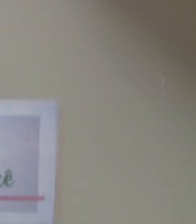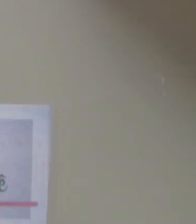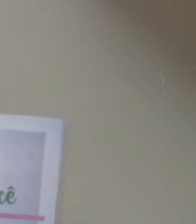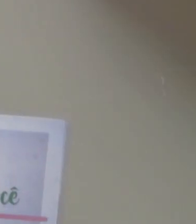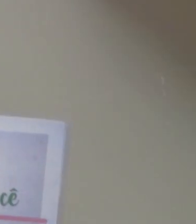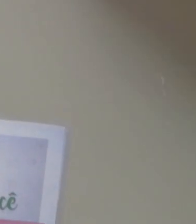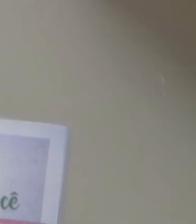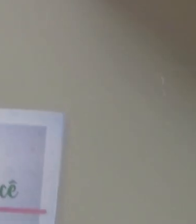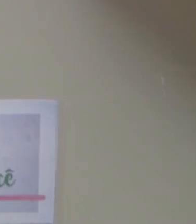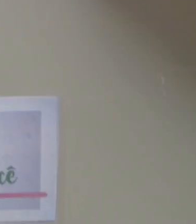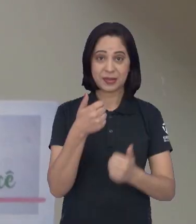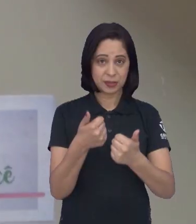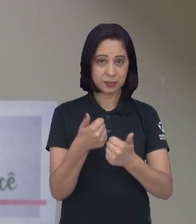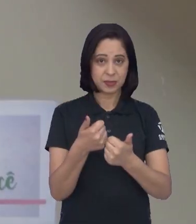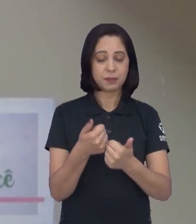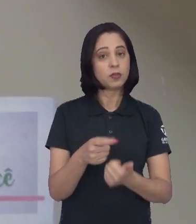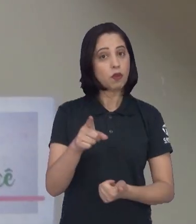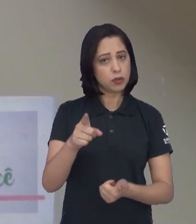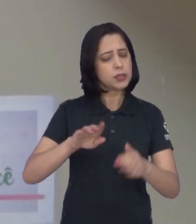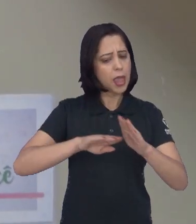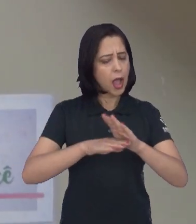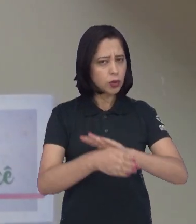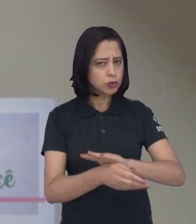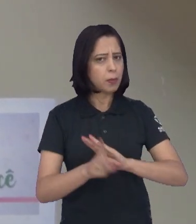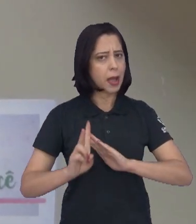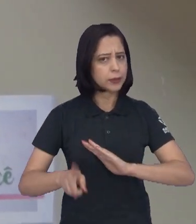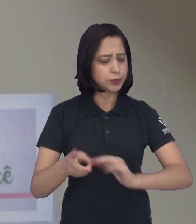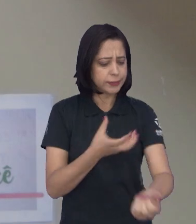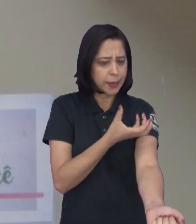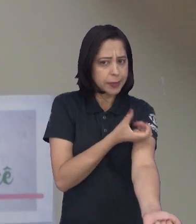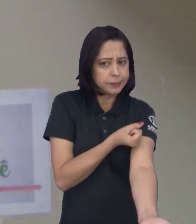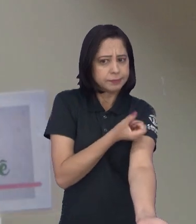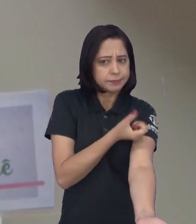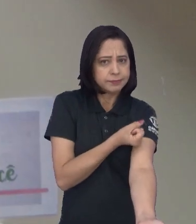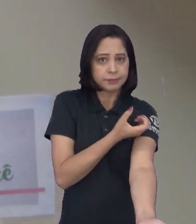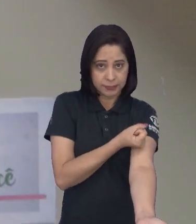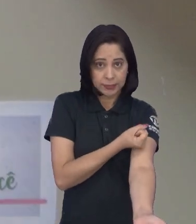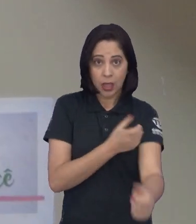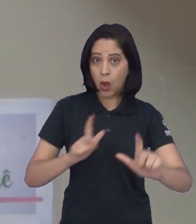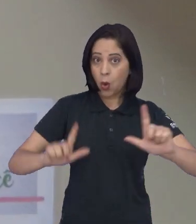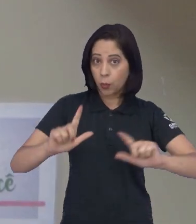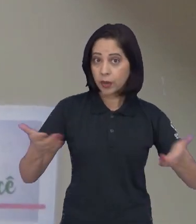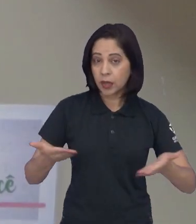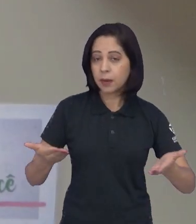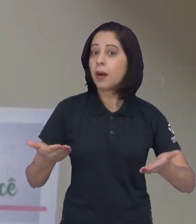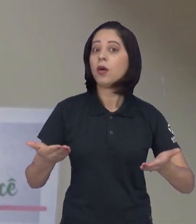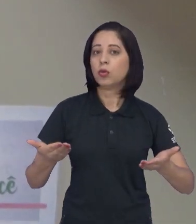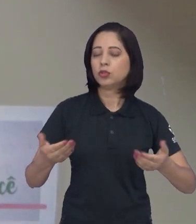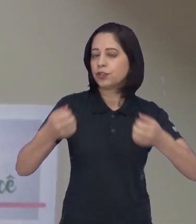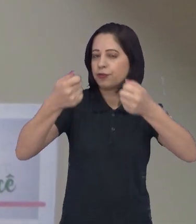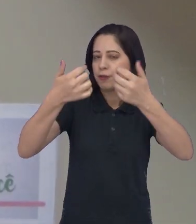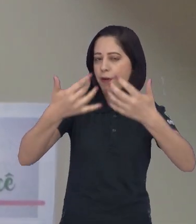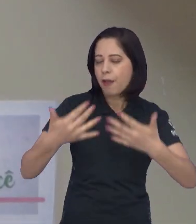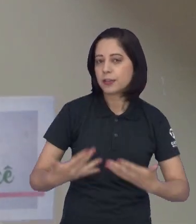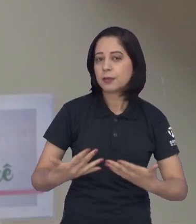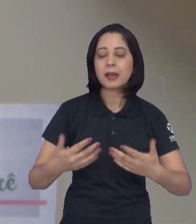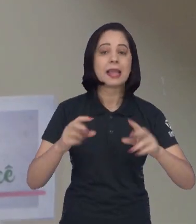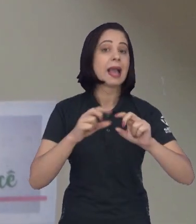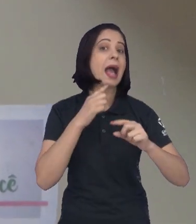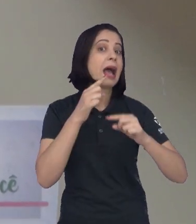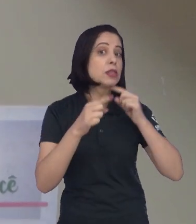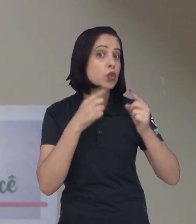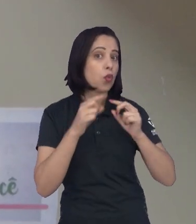Olá tudo bem Você tem o hábito de medir a pressão arterial no programa de hoje vamos esclarecer dúvidas sobre